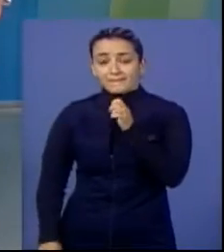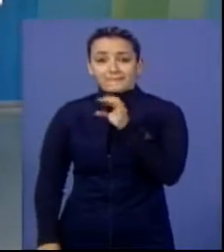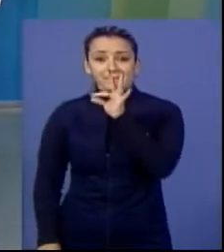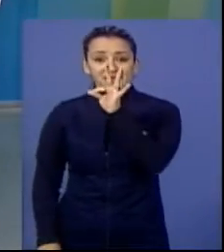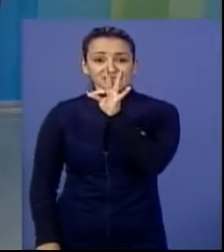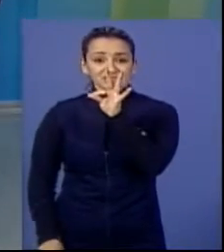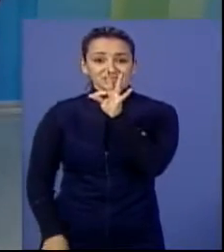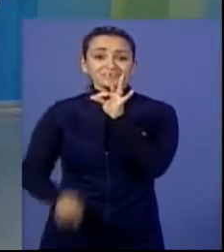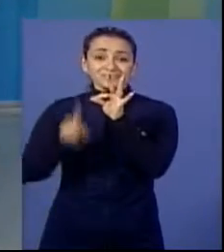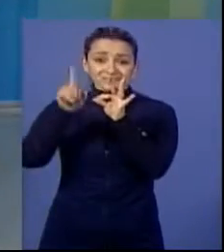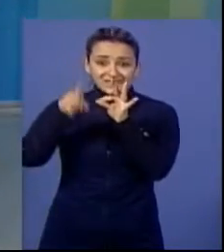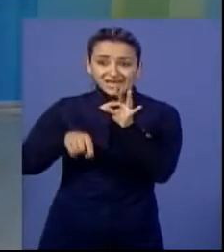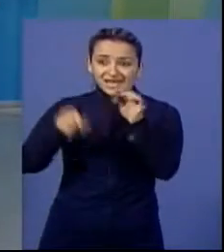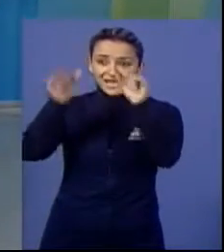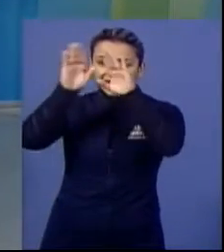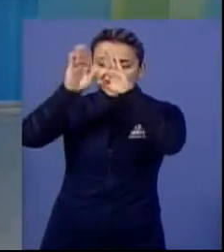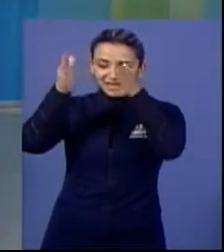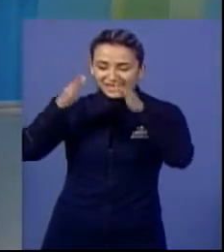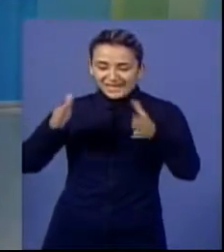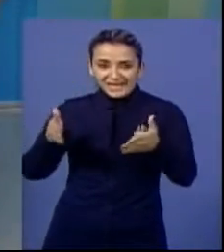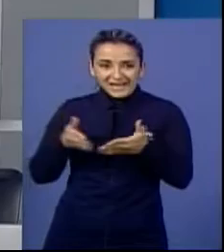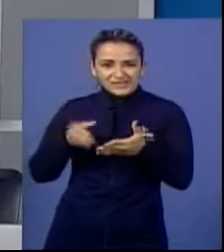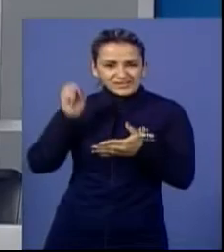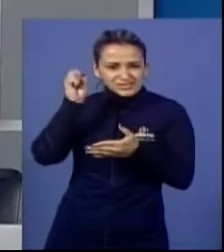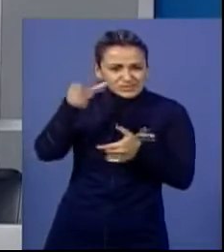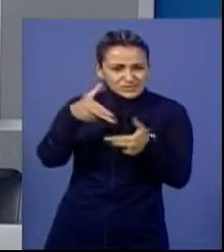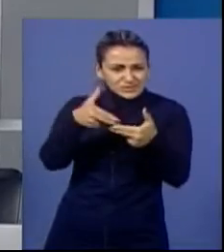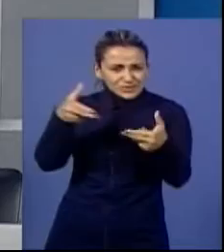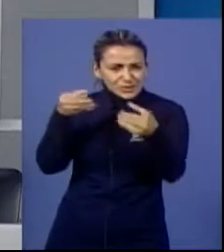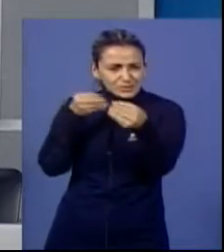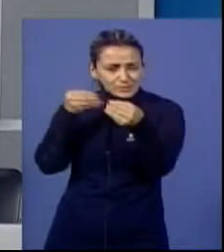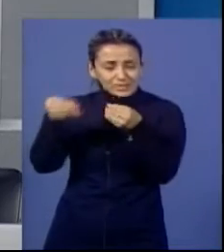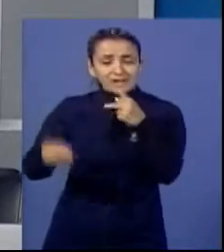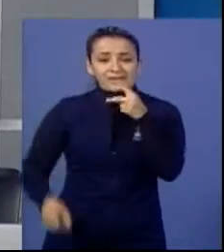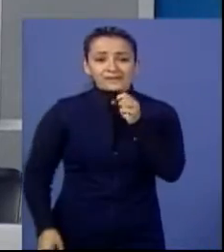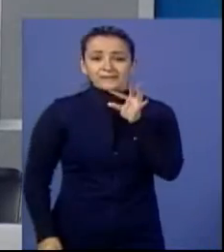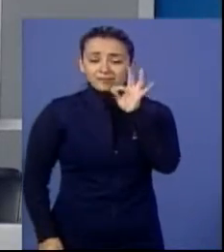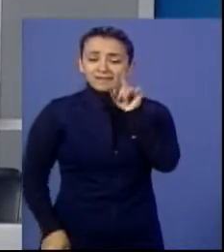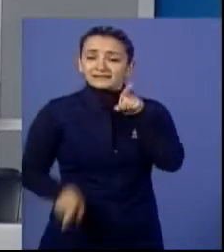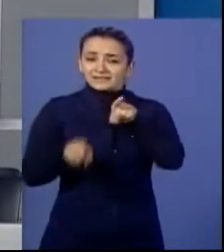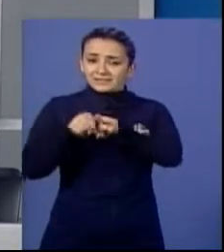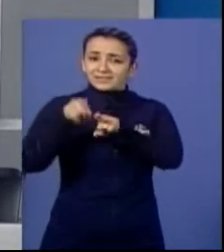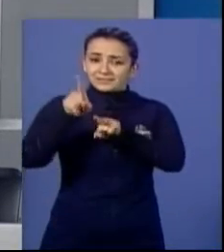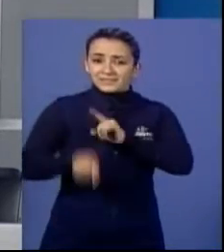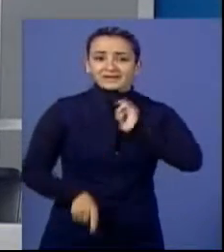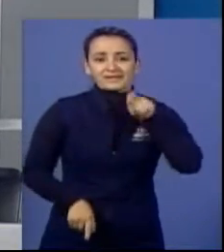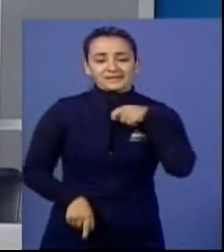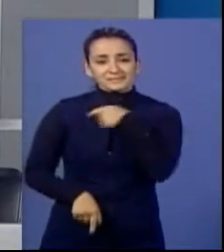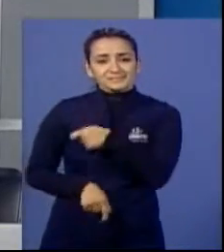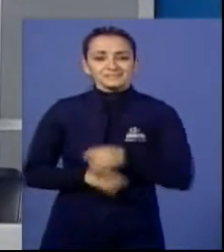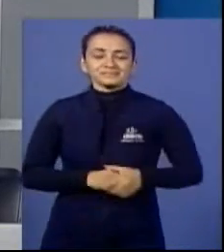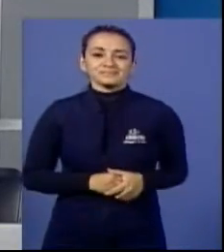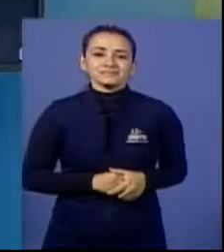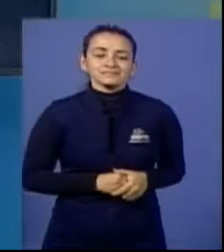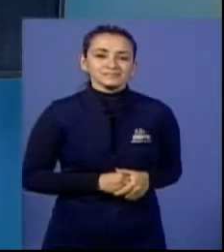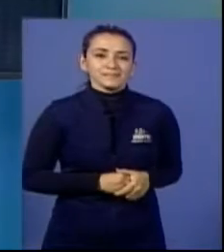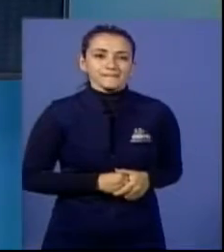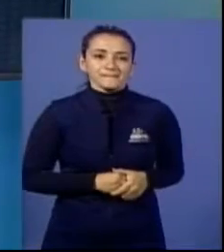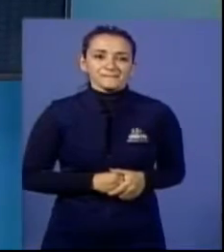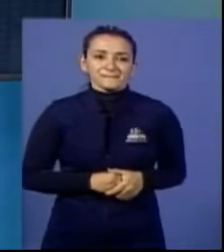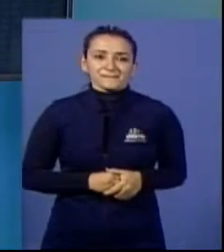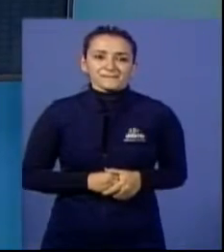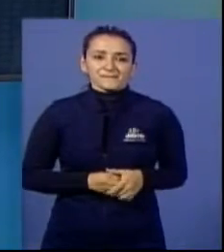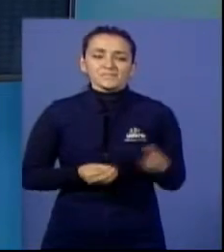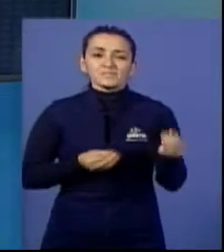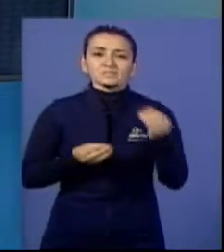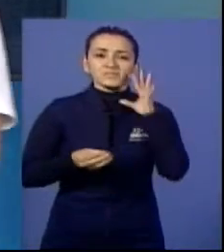Poliéster é muito usado. Posso fazer uma pergunta ignorante? Fala. Aquela hora que você falou que era condensação ali, por causa do éster, ele acaba sublimando ou não? É feito em aquecimento, essa